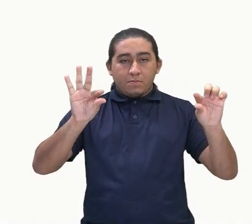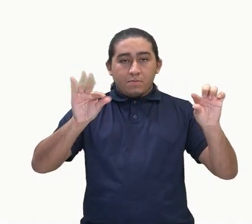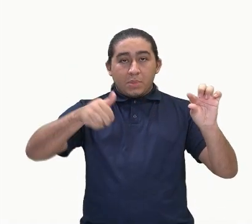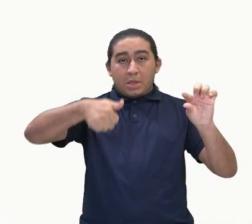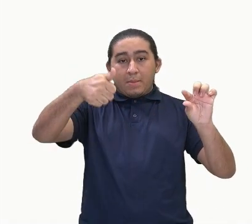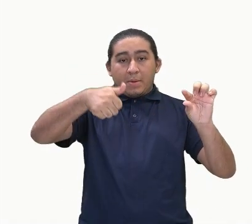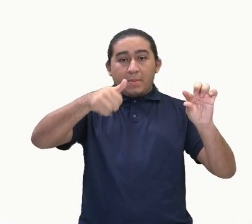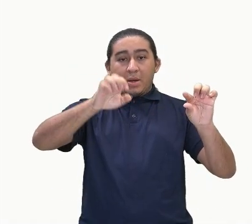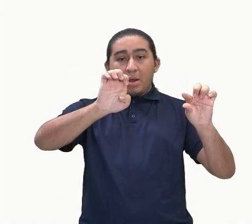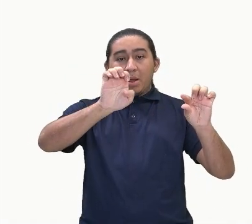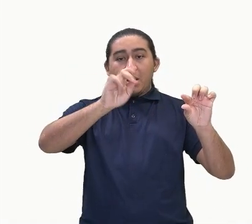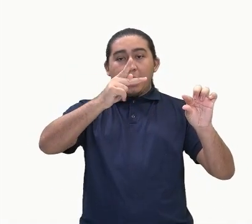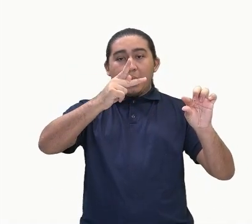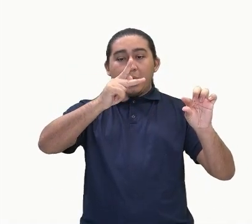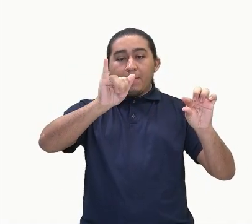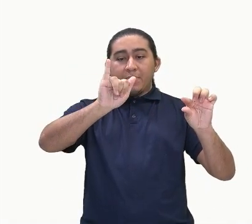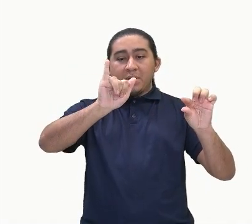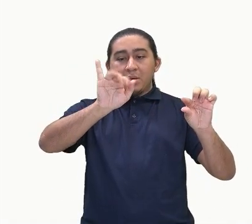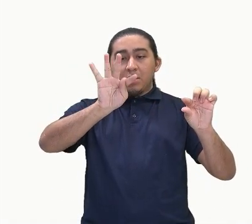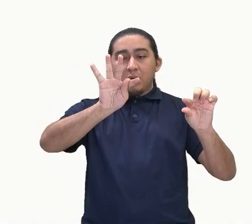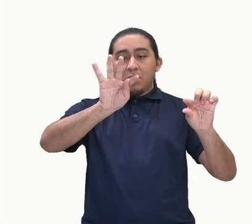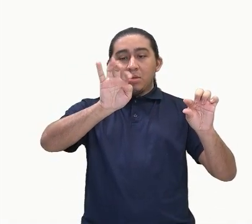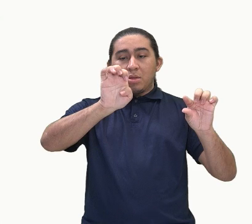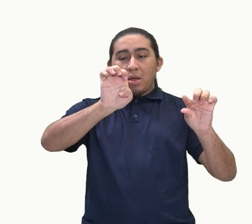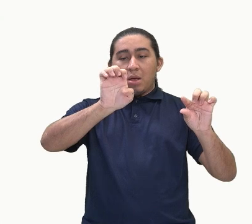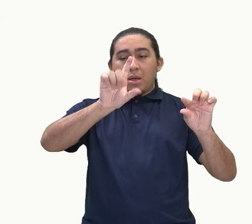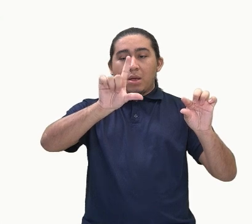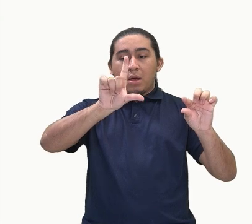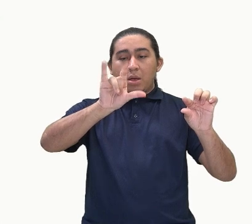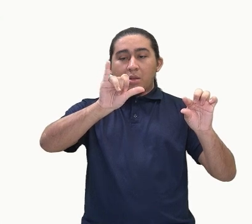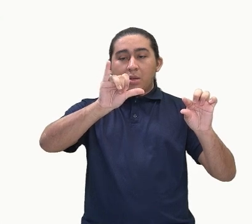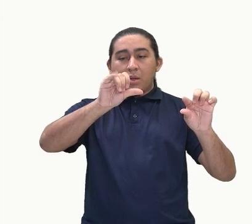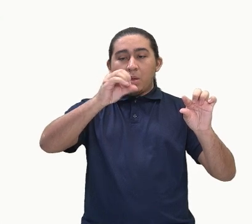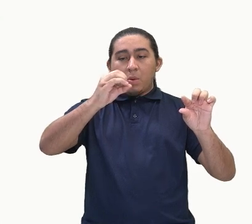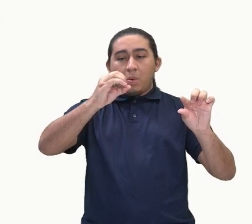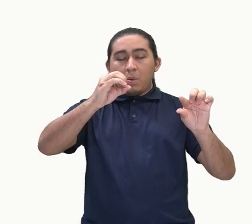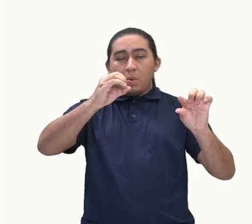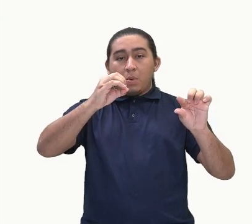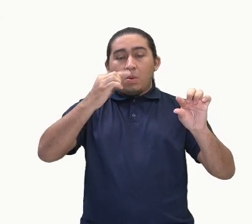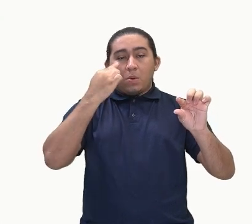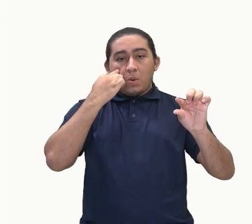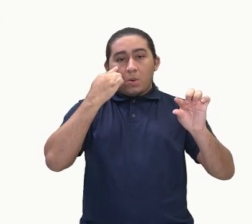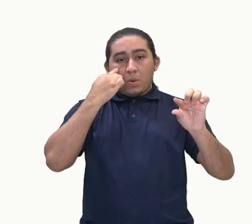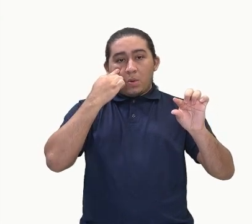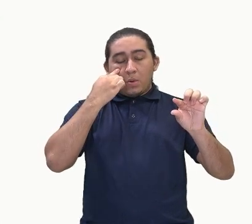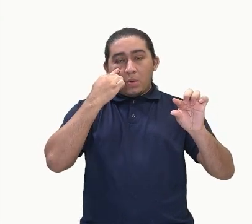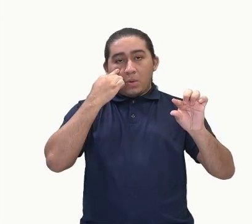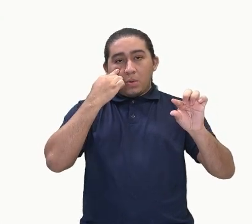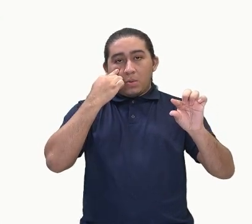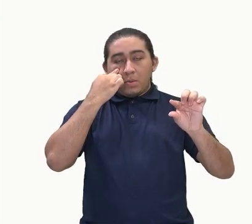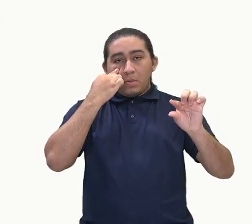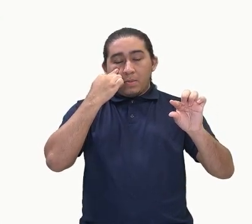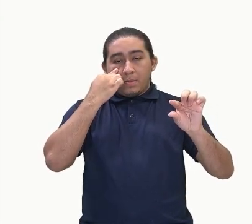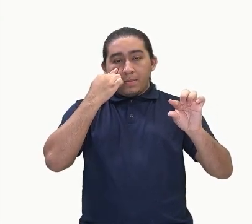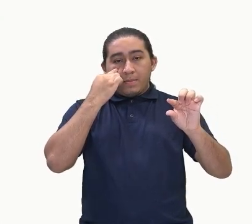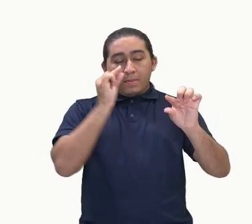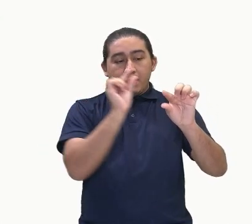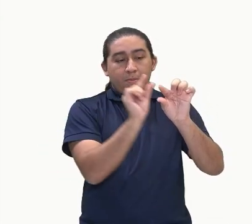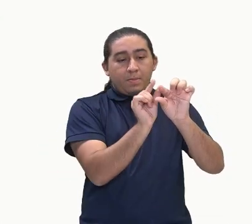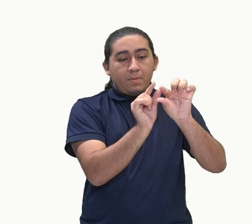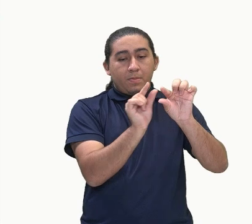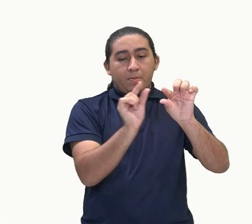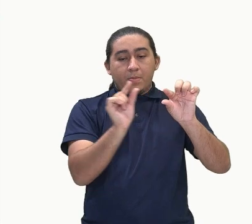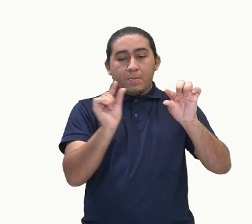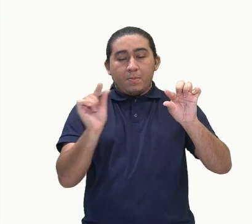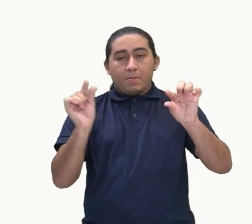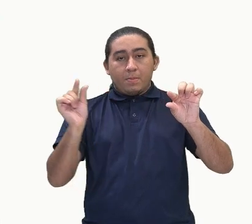bem próximas, né, umas às outras. A gente consegue identificar aqui uma, ó. Aqui nós temos mais outra, né,